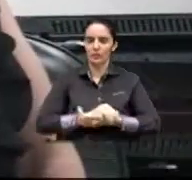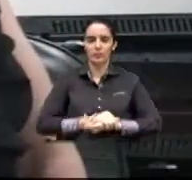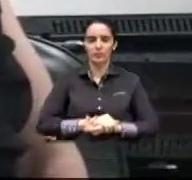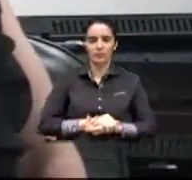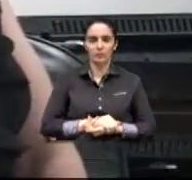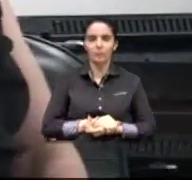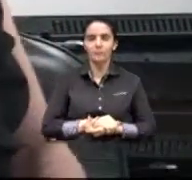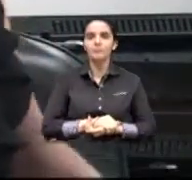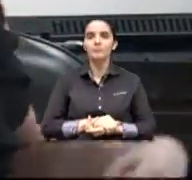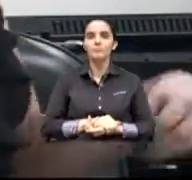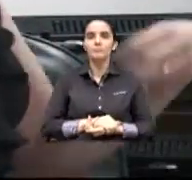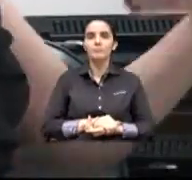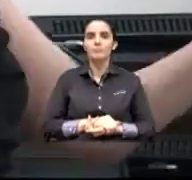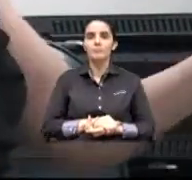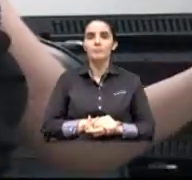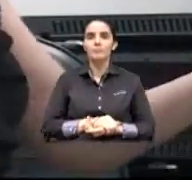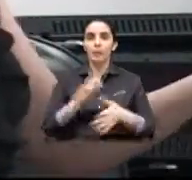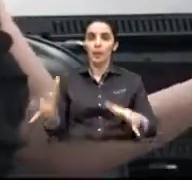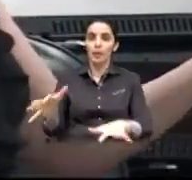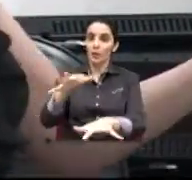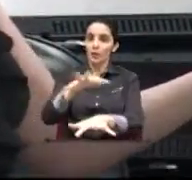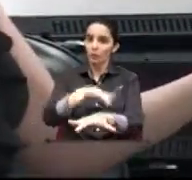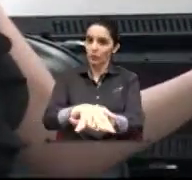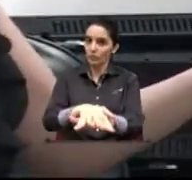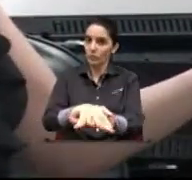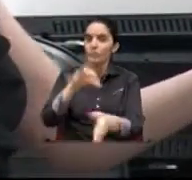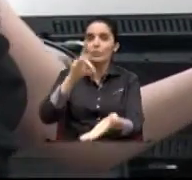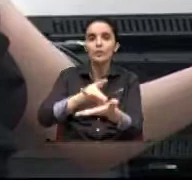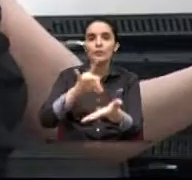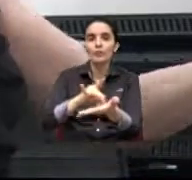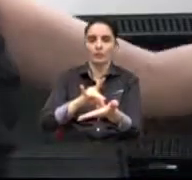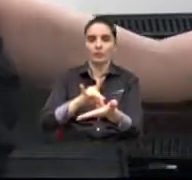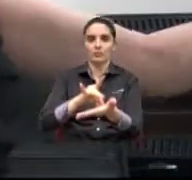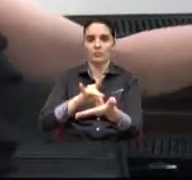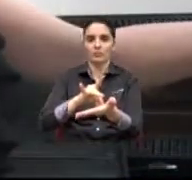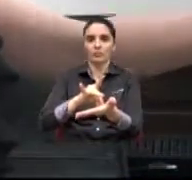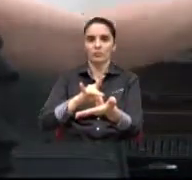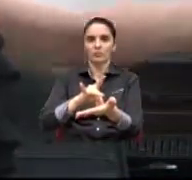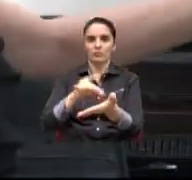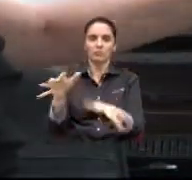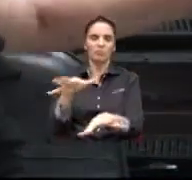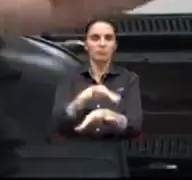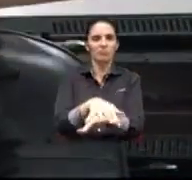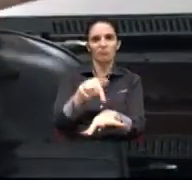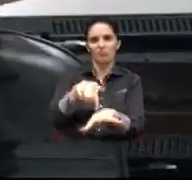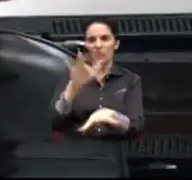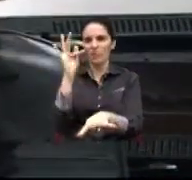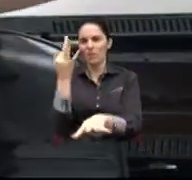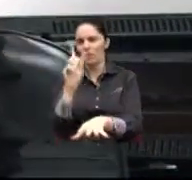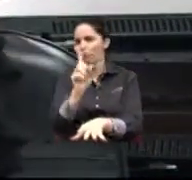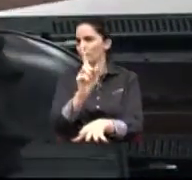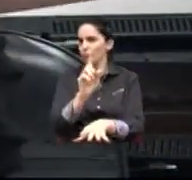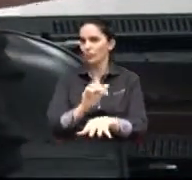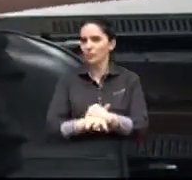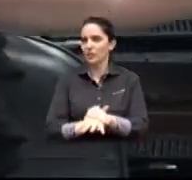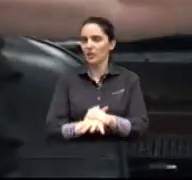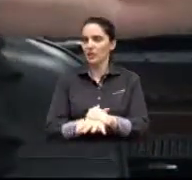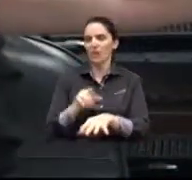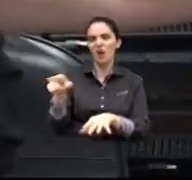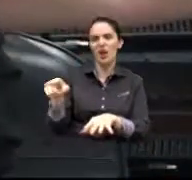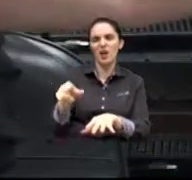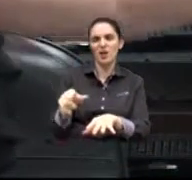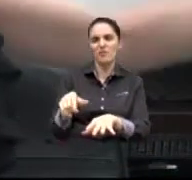forma geral. Essa inclusão fática, não a segregação, que é buscar as pessoas com deficiência e colocar num cantinho lá,